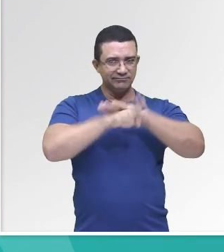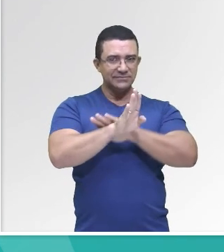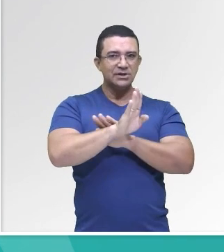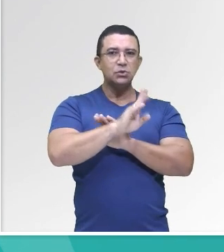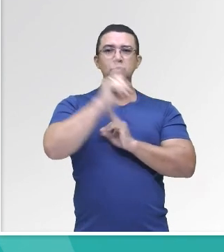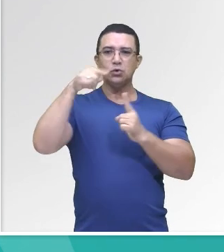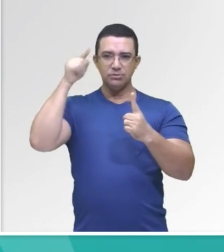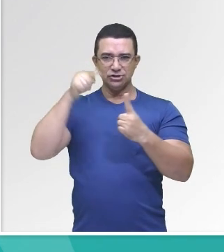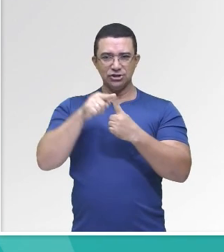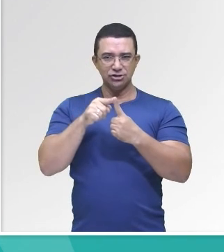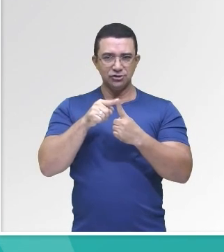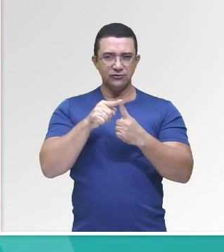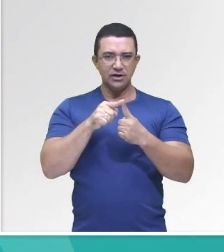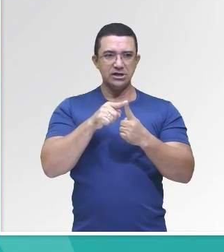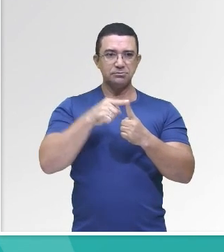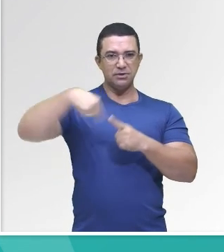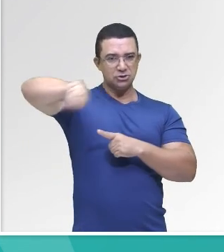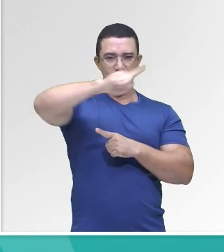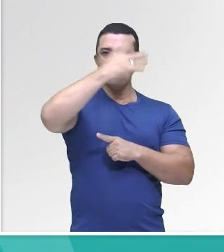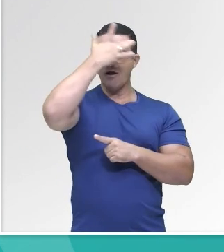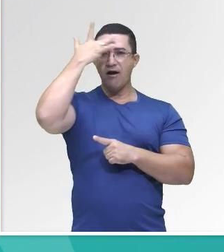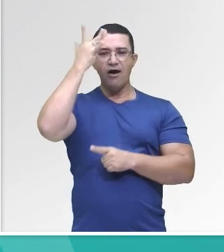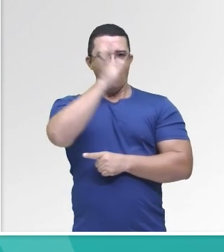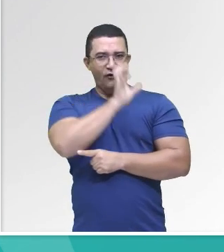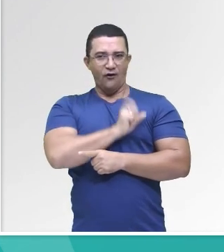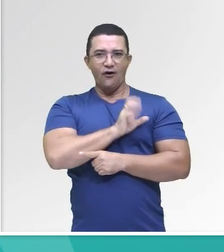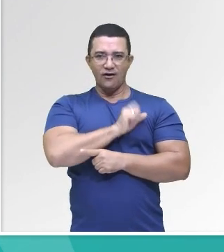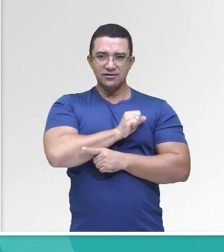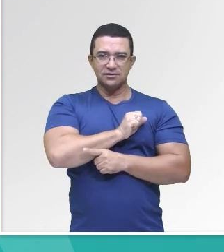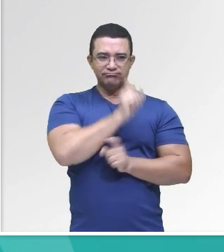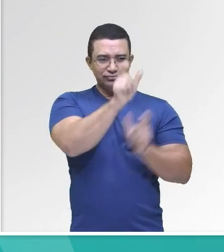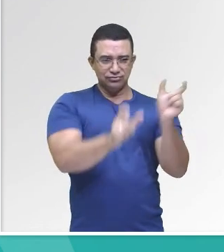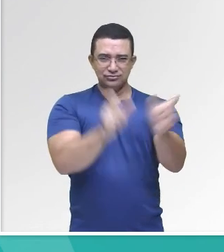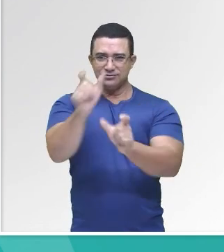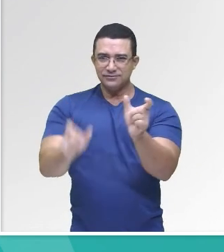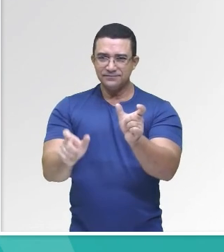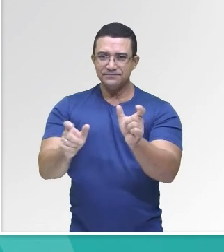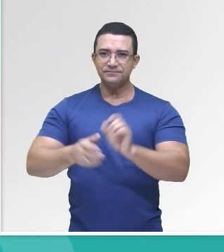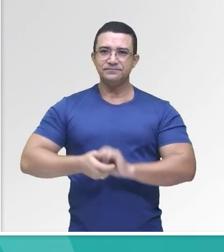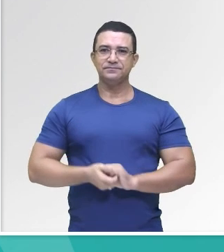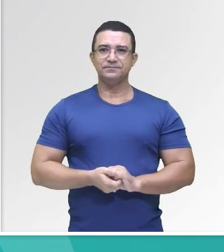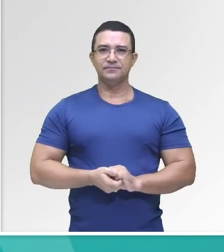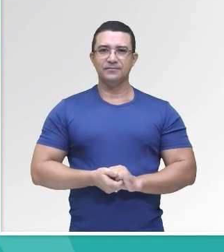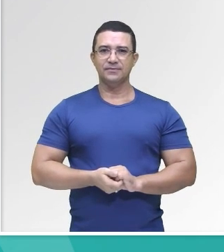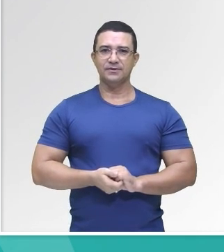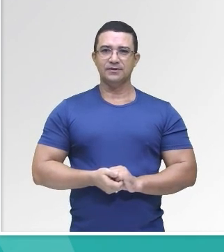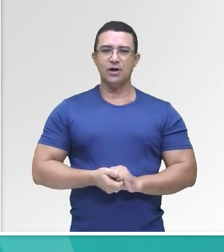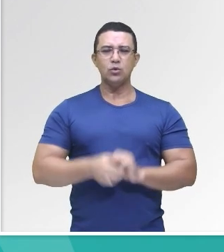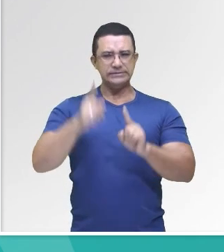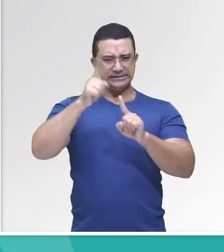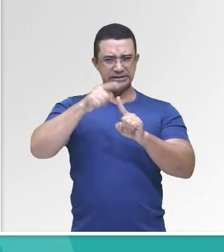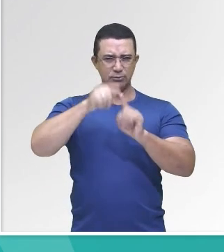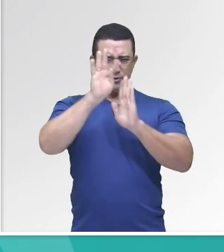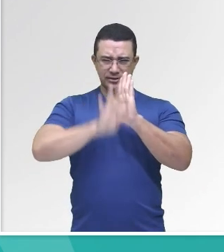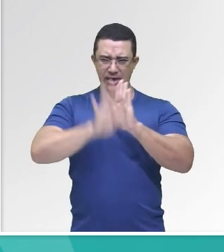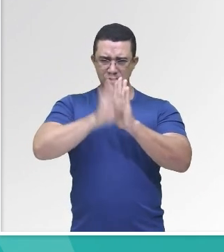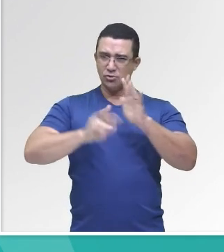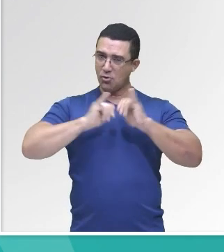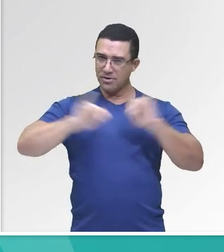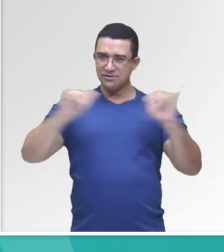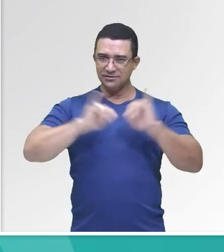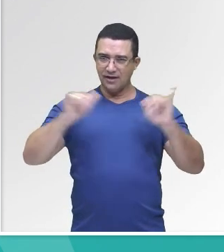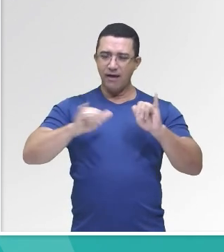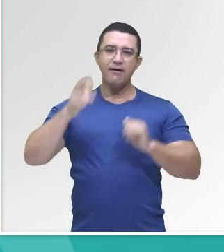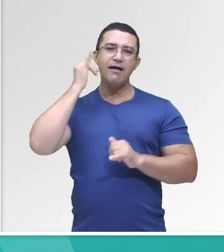se identifica. Então, no caso desse tipo de texto publicitário